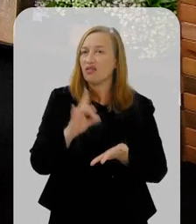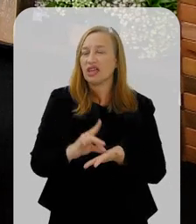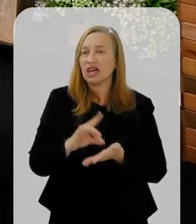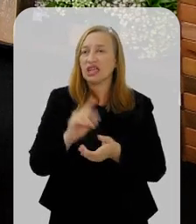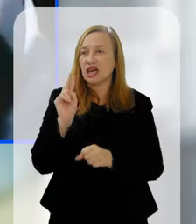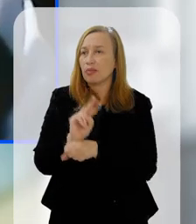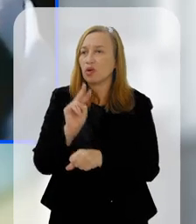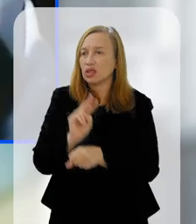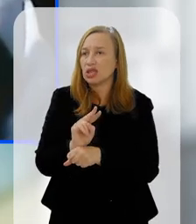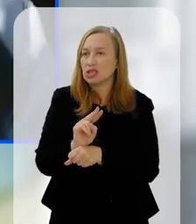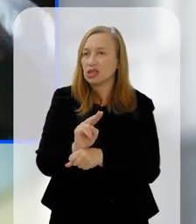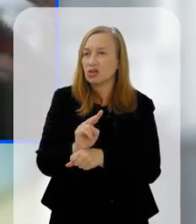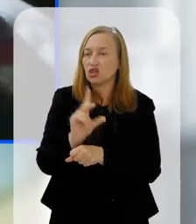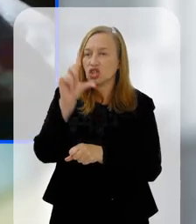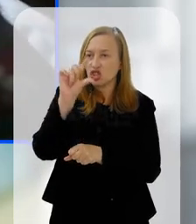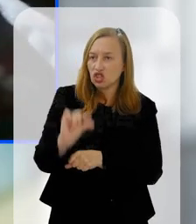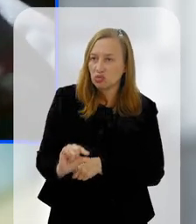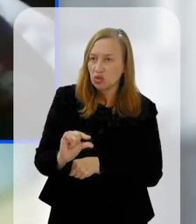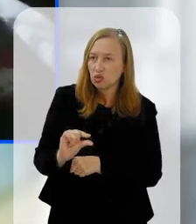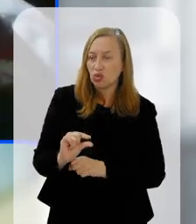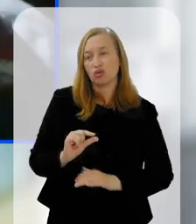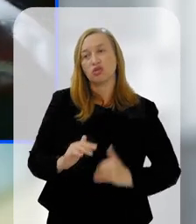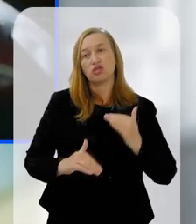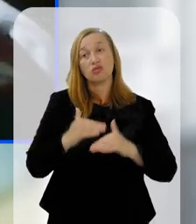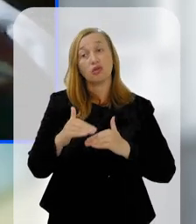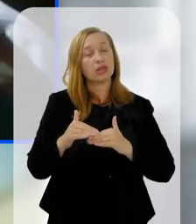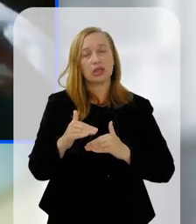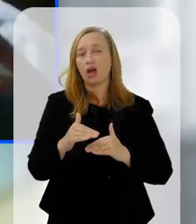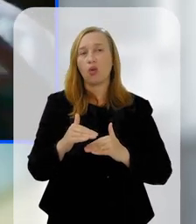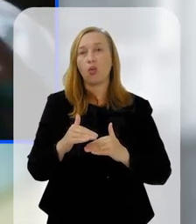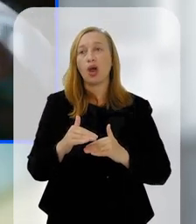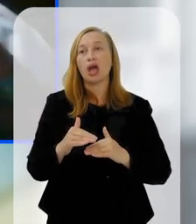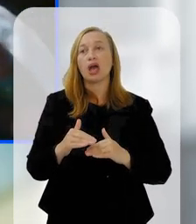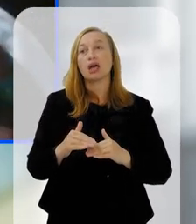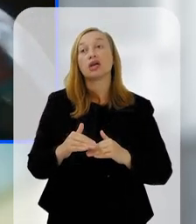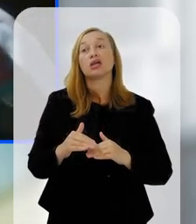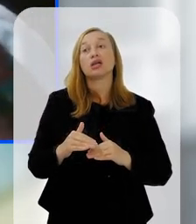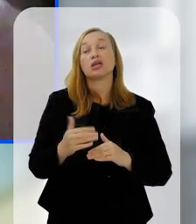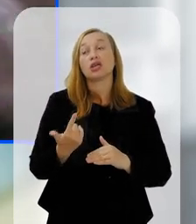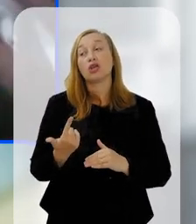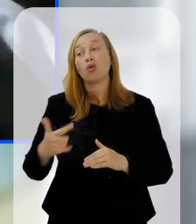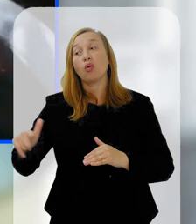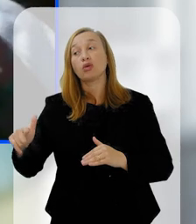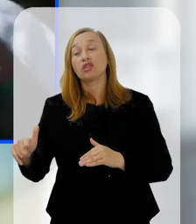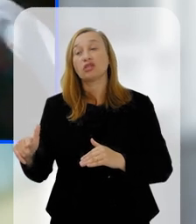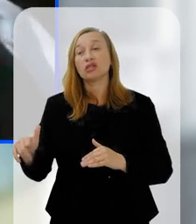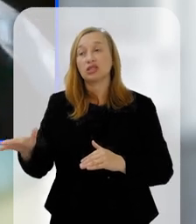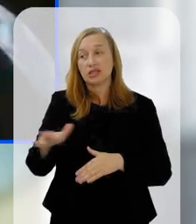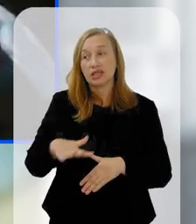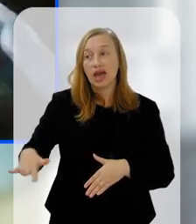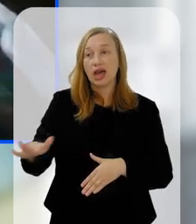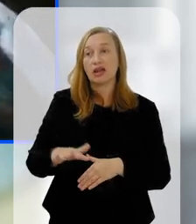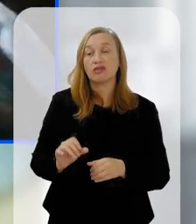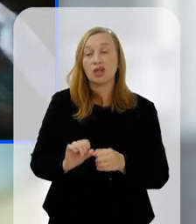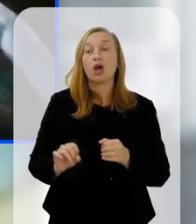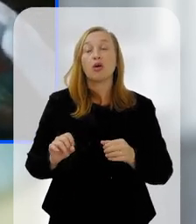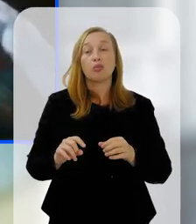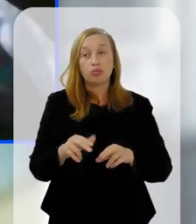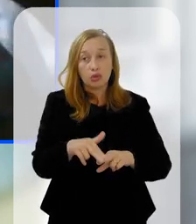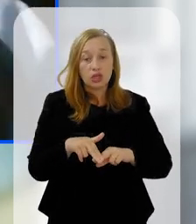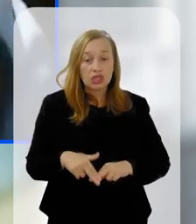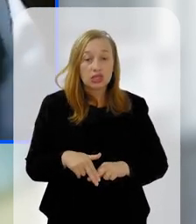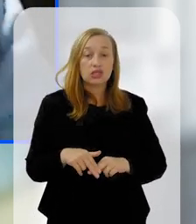a proteção inibe o desenvolvimento, apenas ele é feito em outras bases, para isso tem que ser